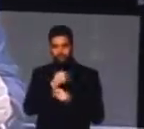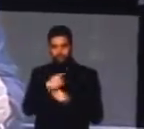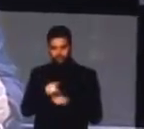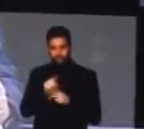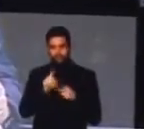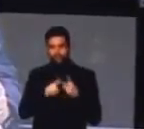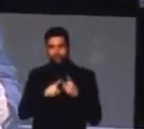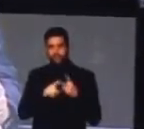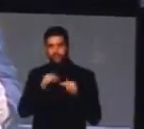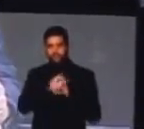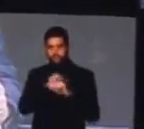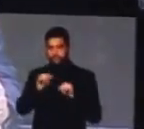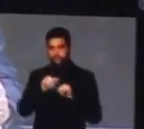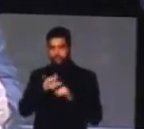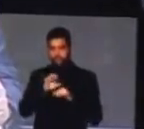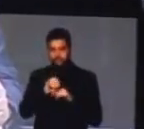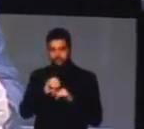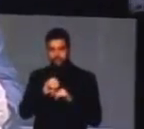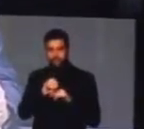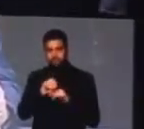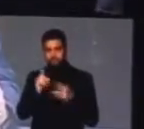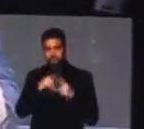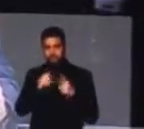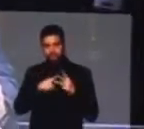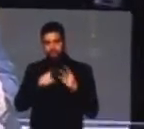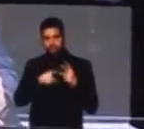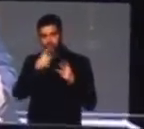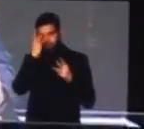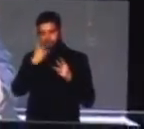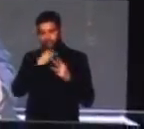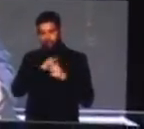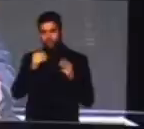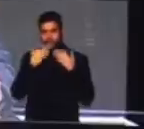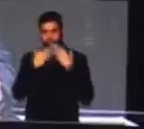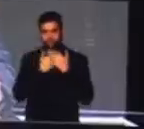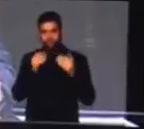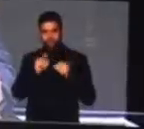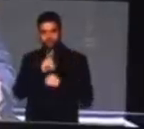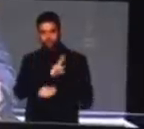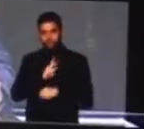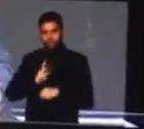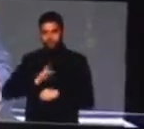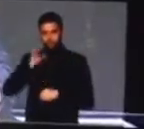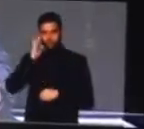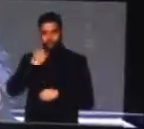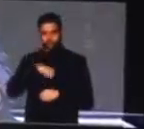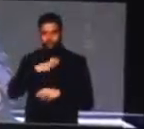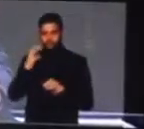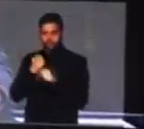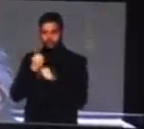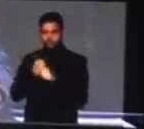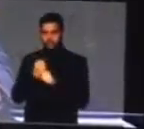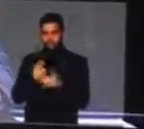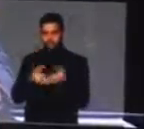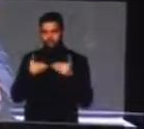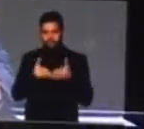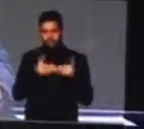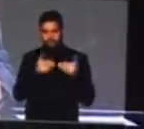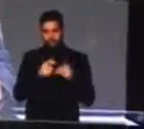União. Essa notícia crimes, segundo os denunciantes, demonstra que a presidente deixou de contabilizar